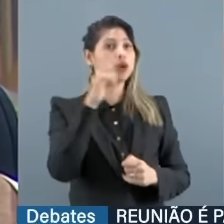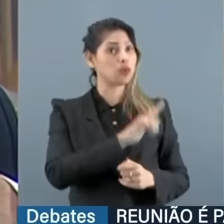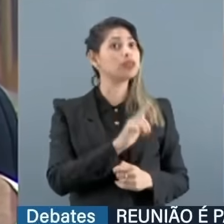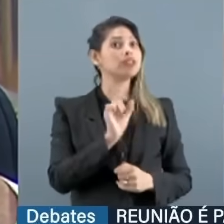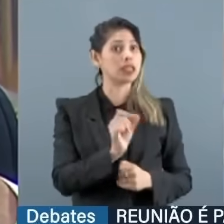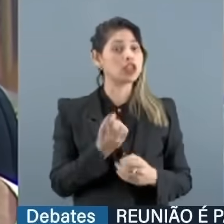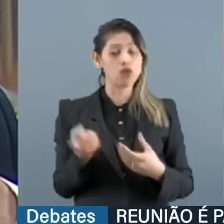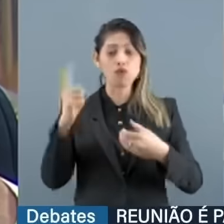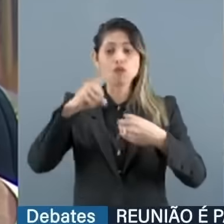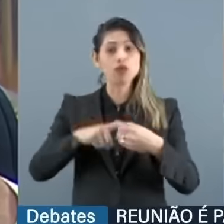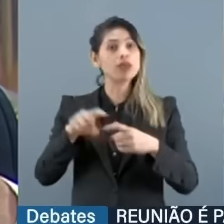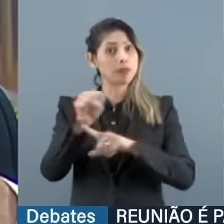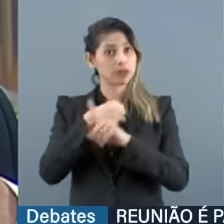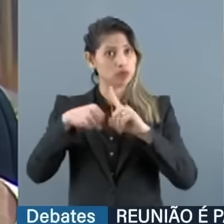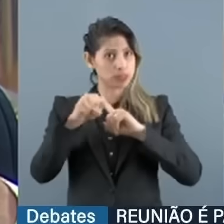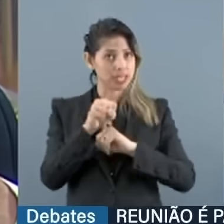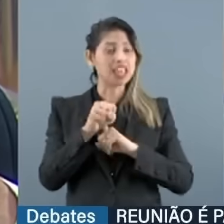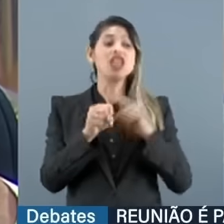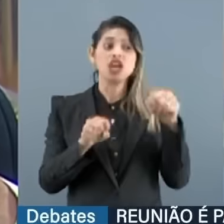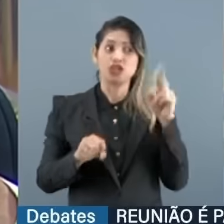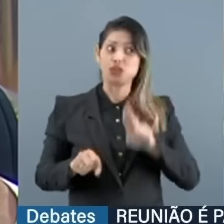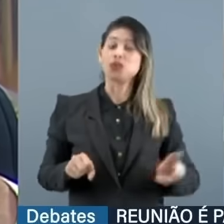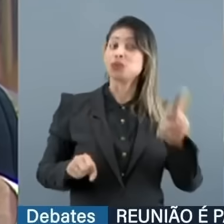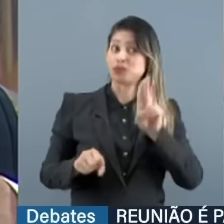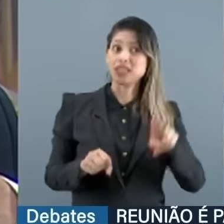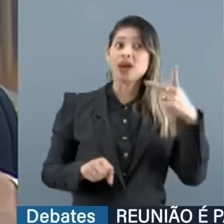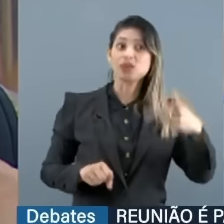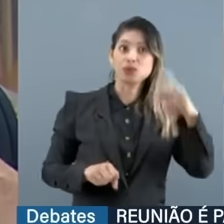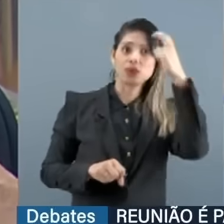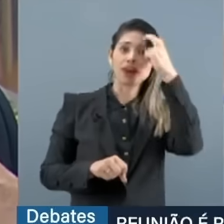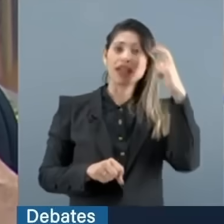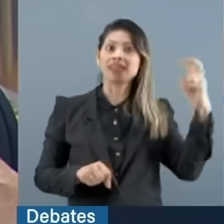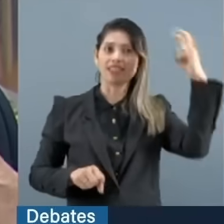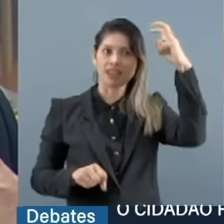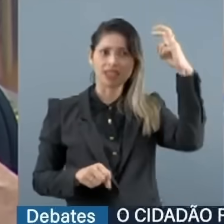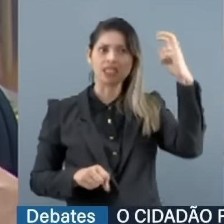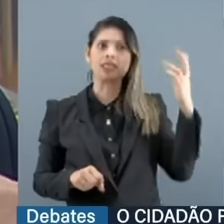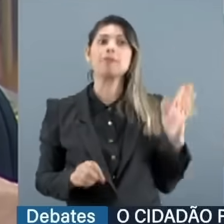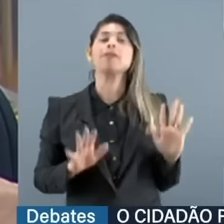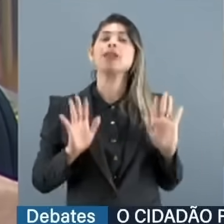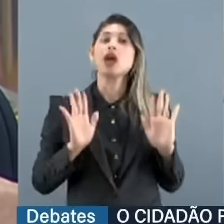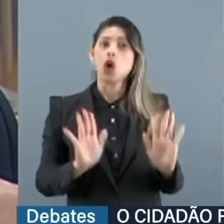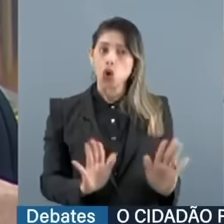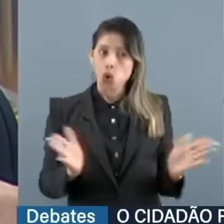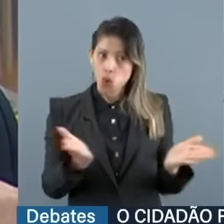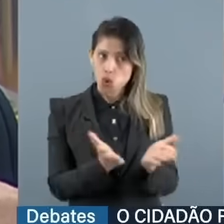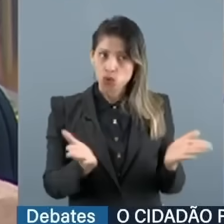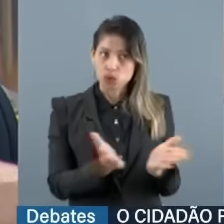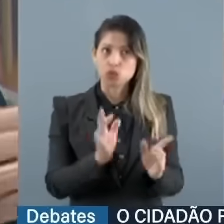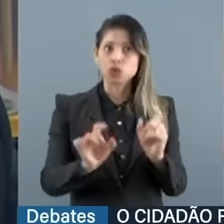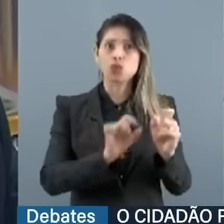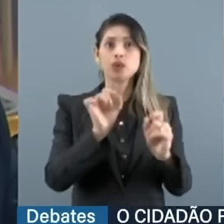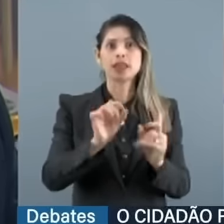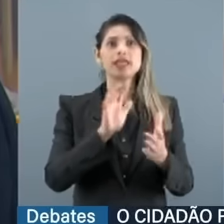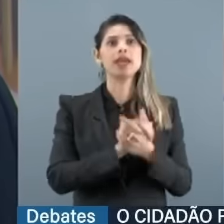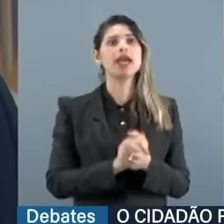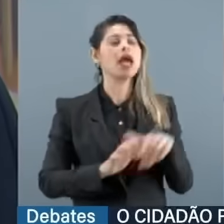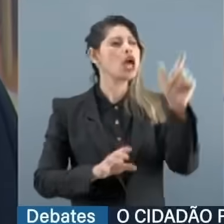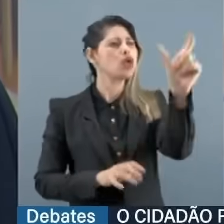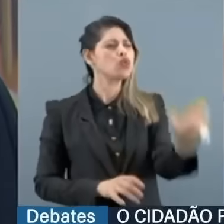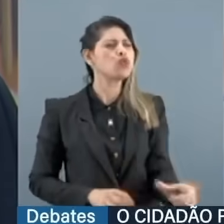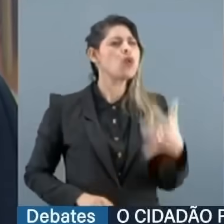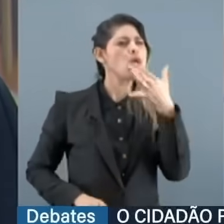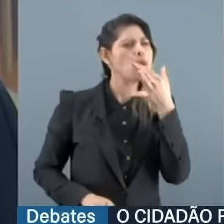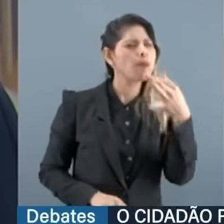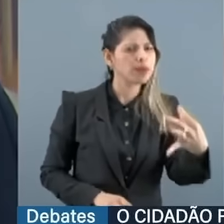na sociedade e a gente usar a tua inteligência. Mas hoje, Walter, o que está acontecendo aqui é a palavra de um jovem que cometeu uma